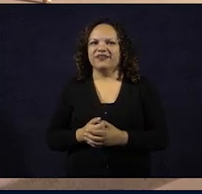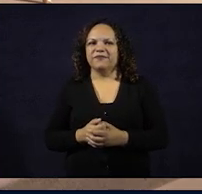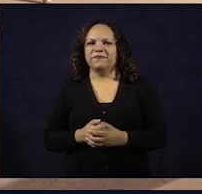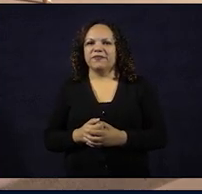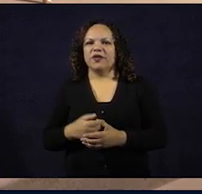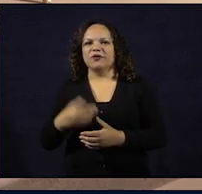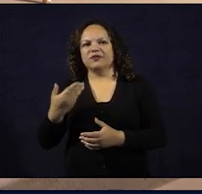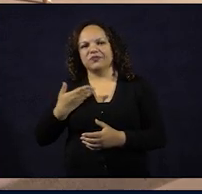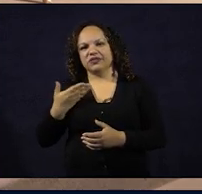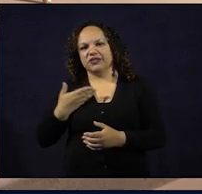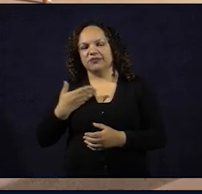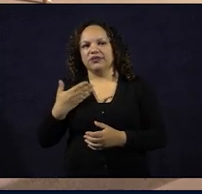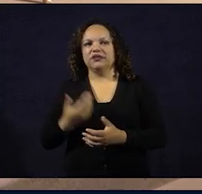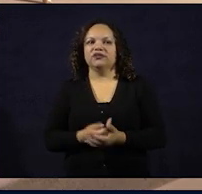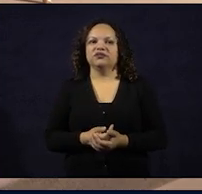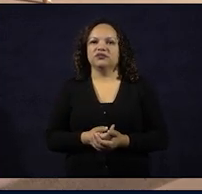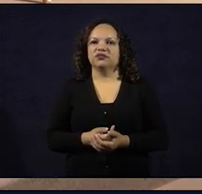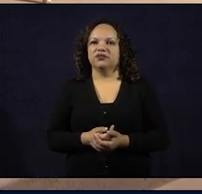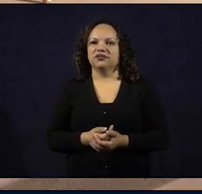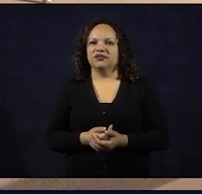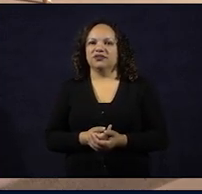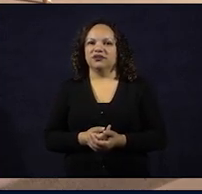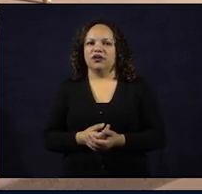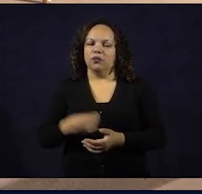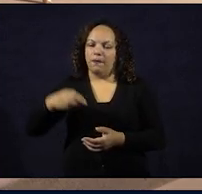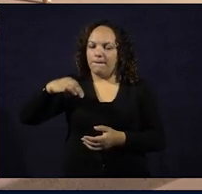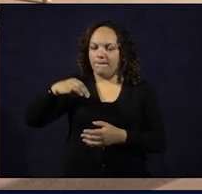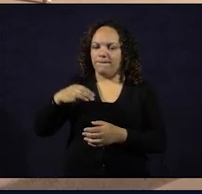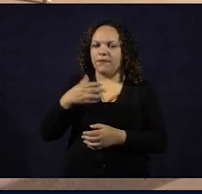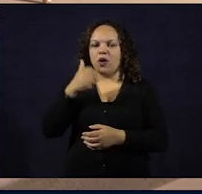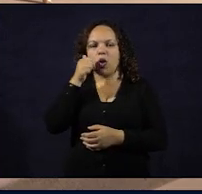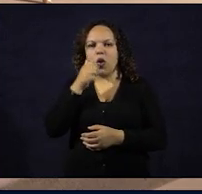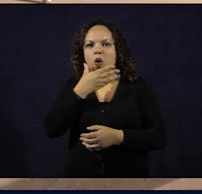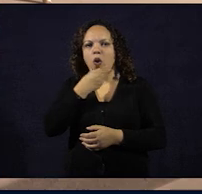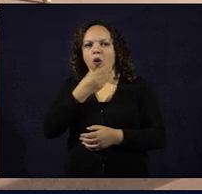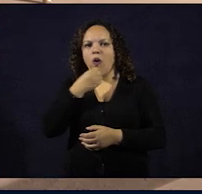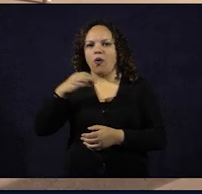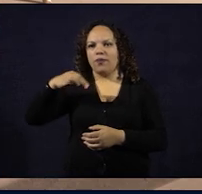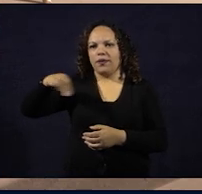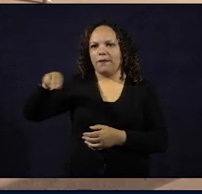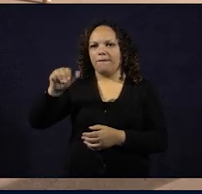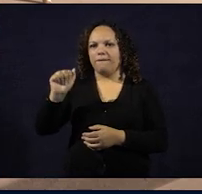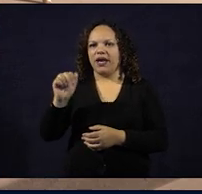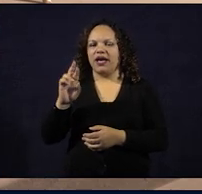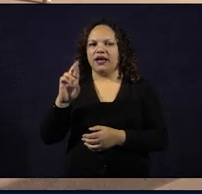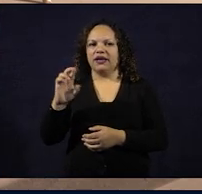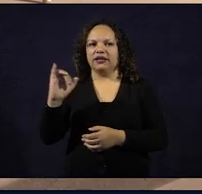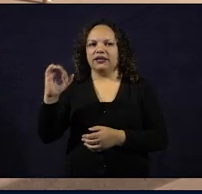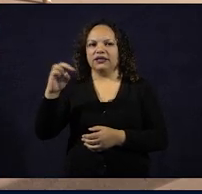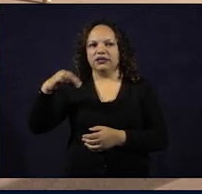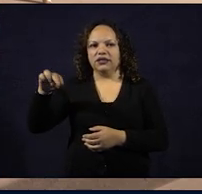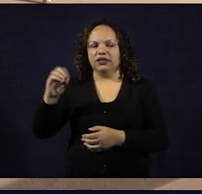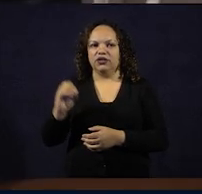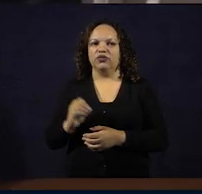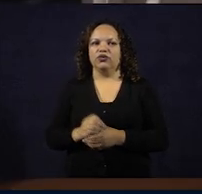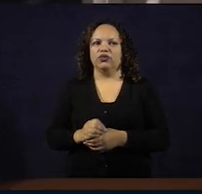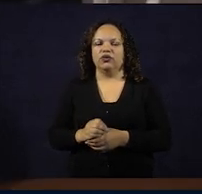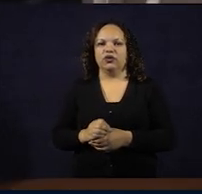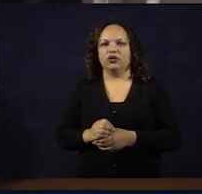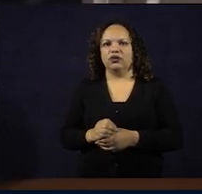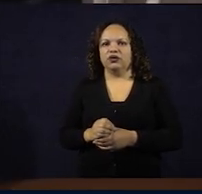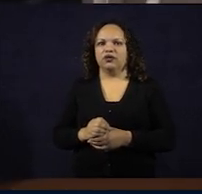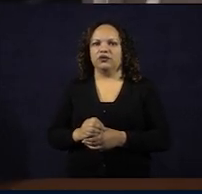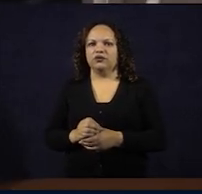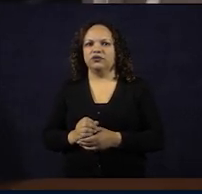pela pela fila aqui com o marido Depois vamos até o político e voltamos mas eu acho